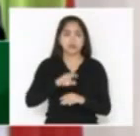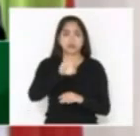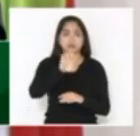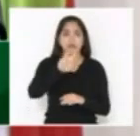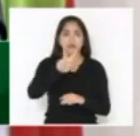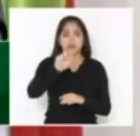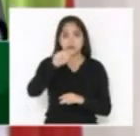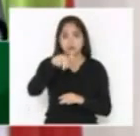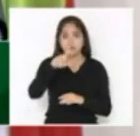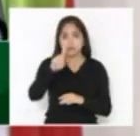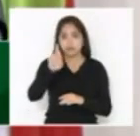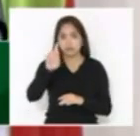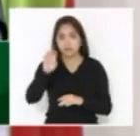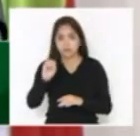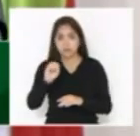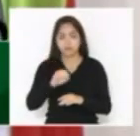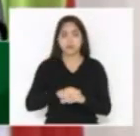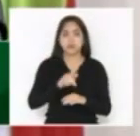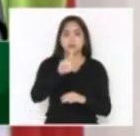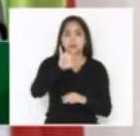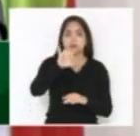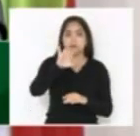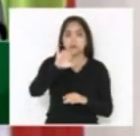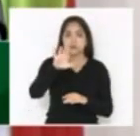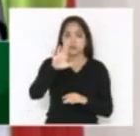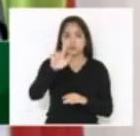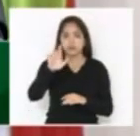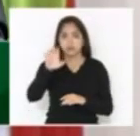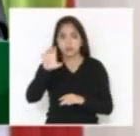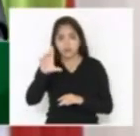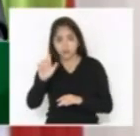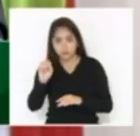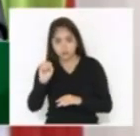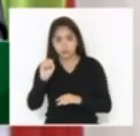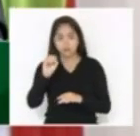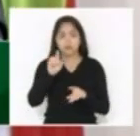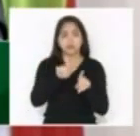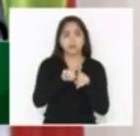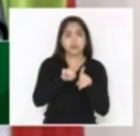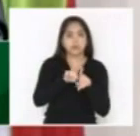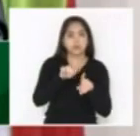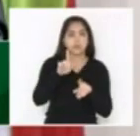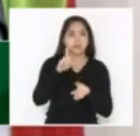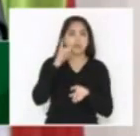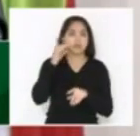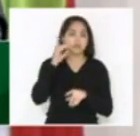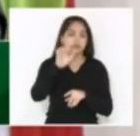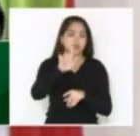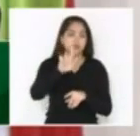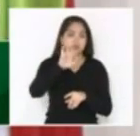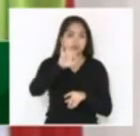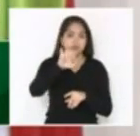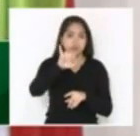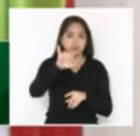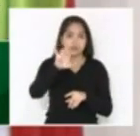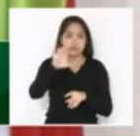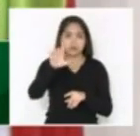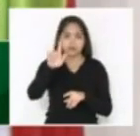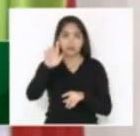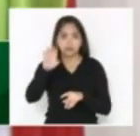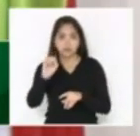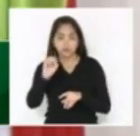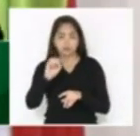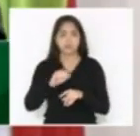Carlin, bombeiro Diego Alexandre Barbosa e o bombeiro Leonardo Graciano. E